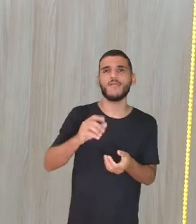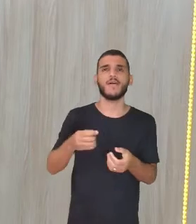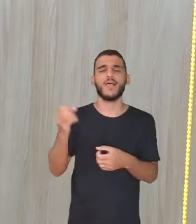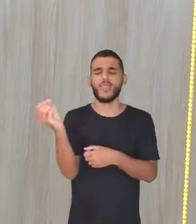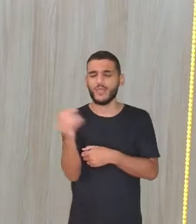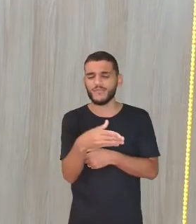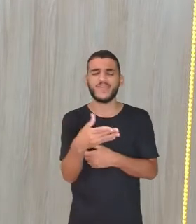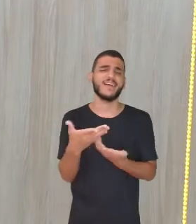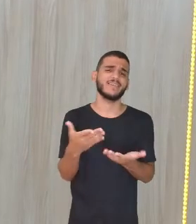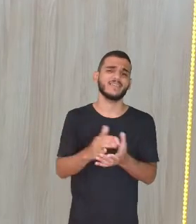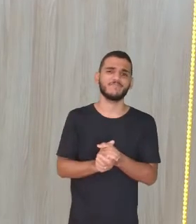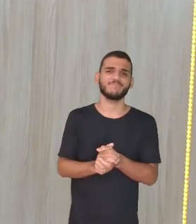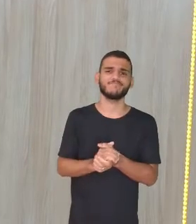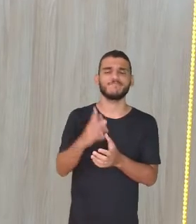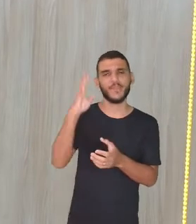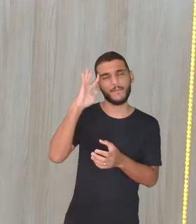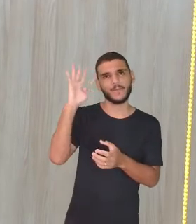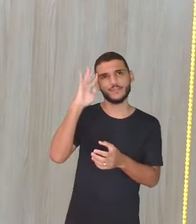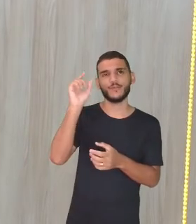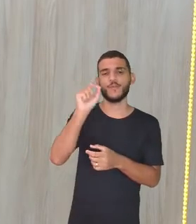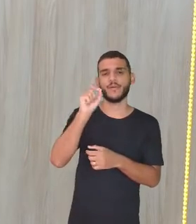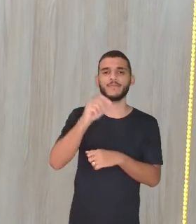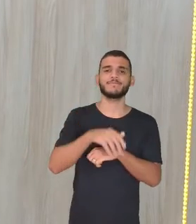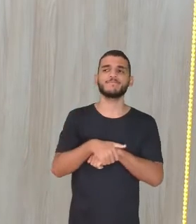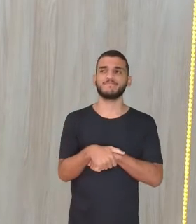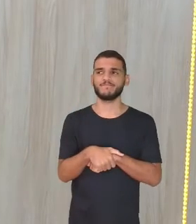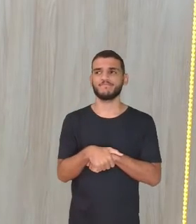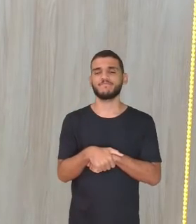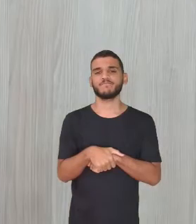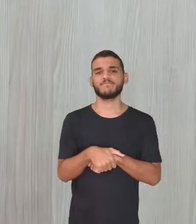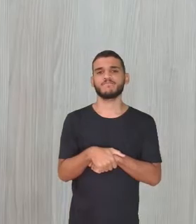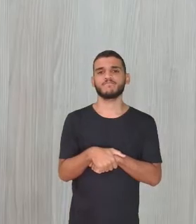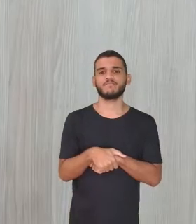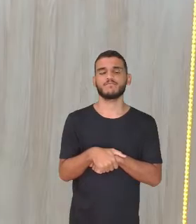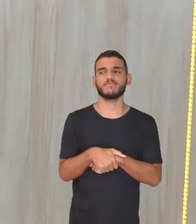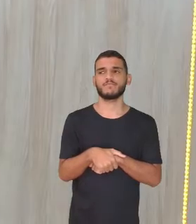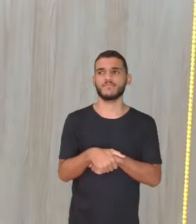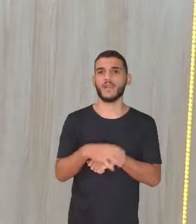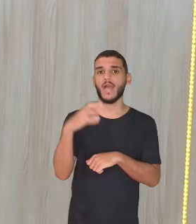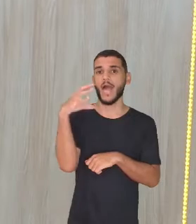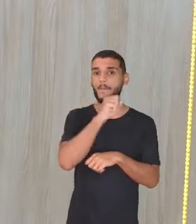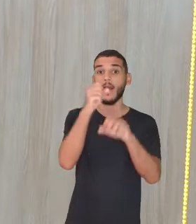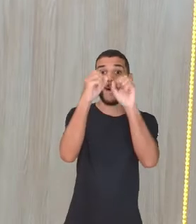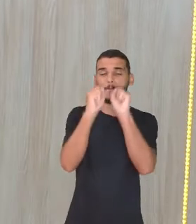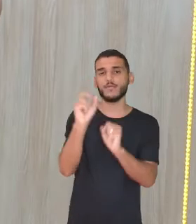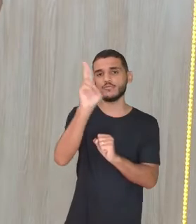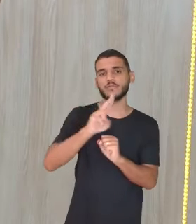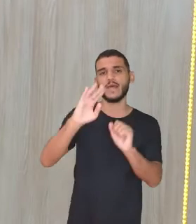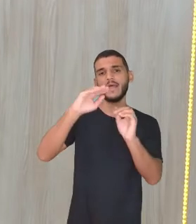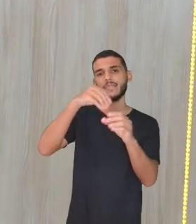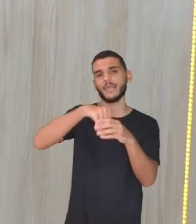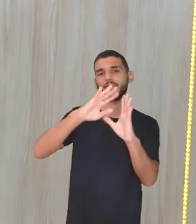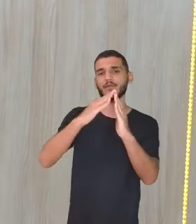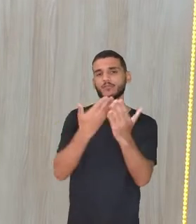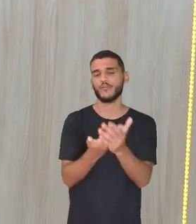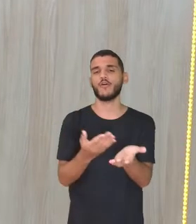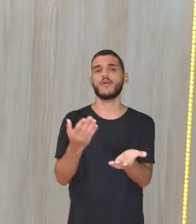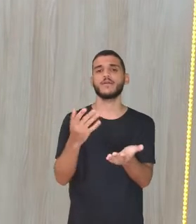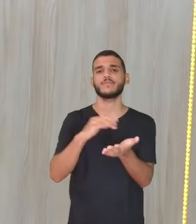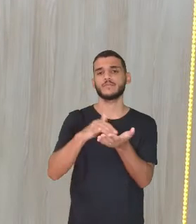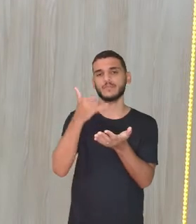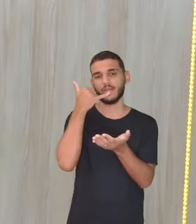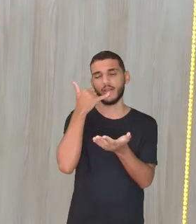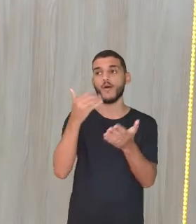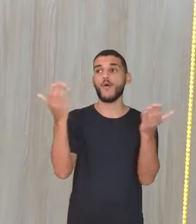Então, imagine que um tempo, né, de repente pode usar celular em sala de aula. Hoje, ele é